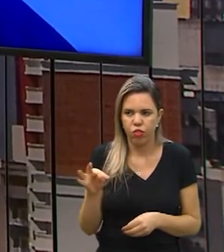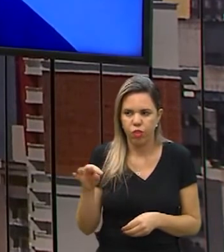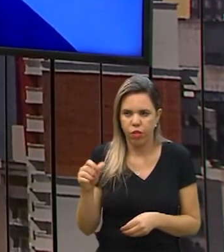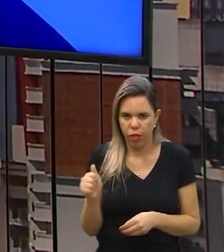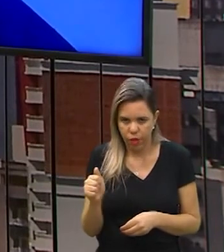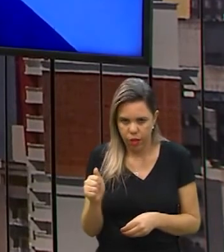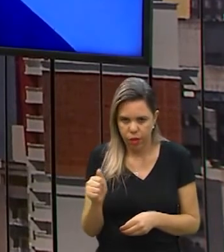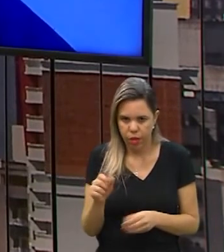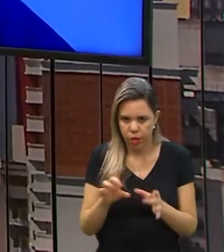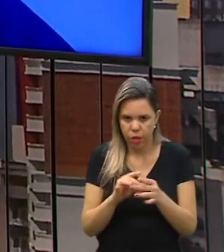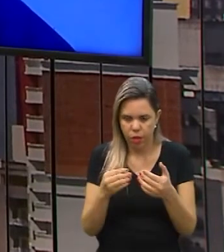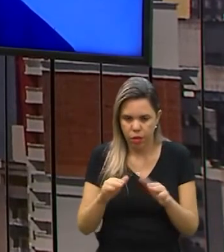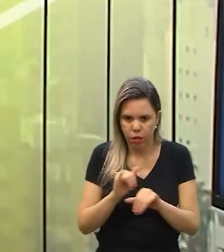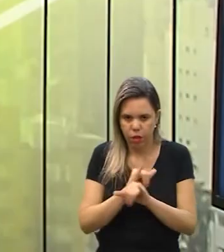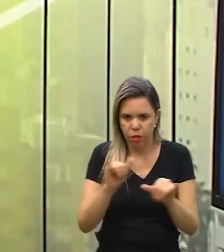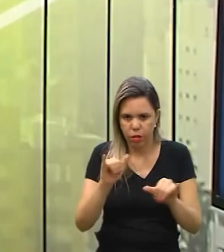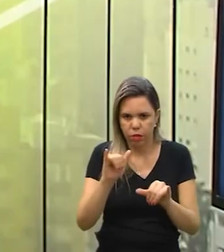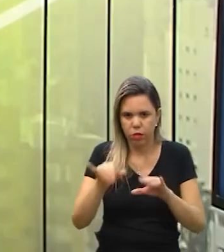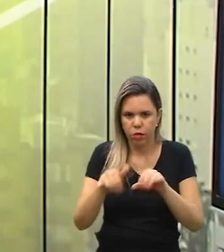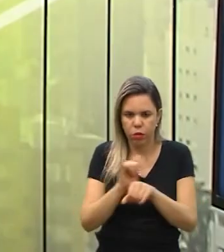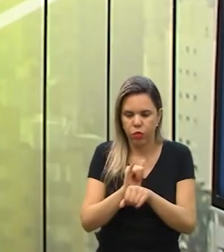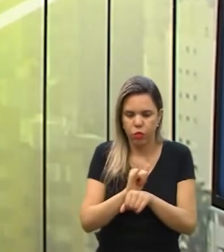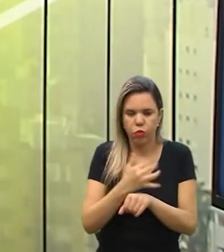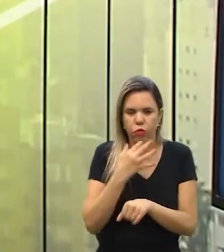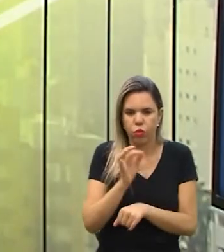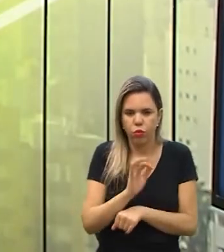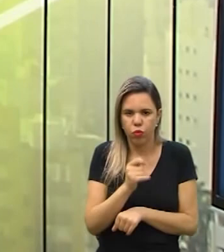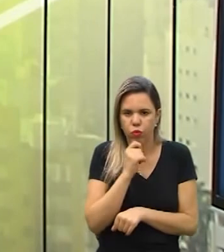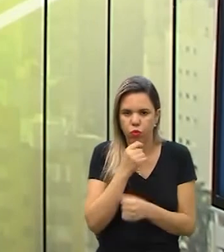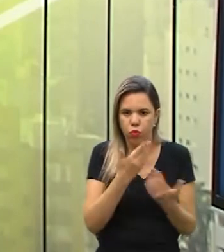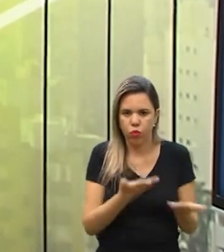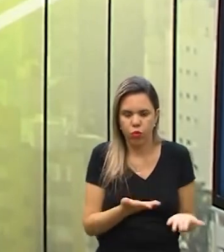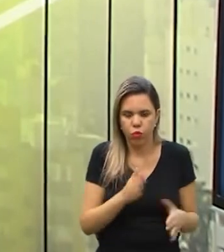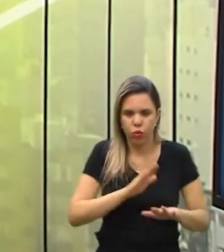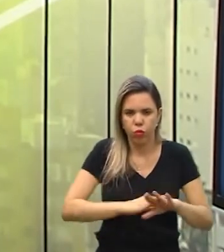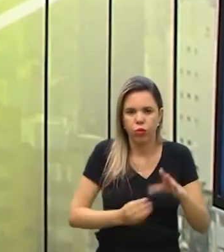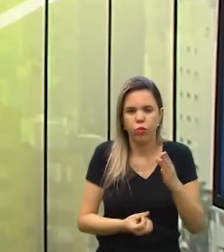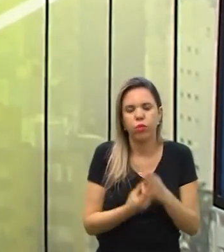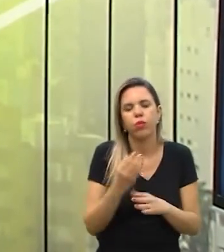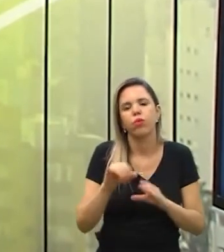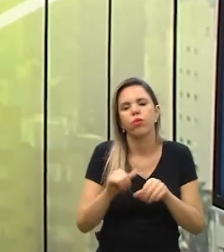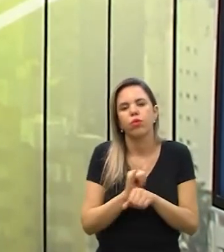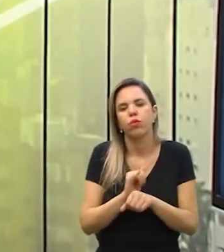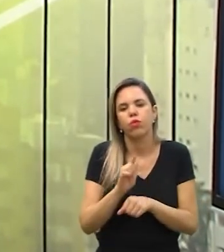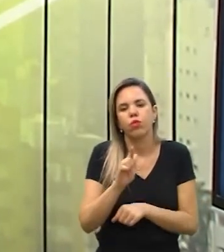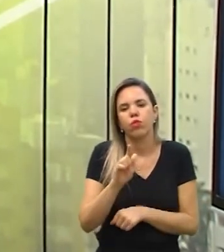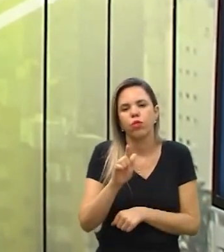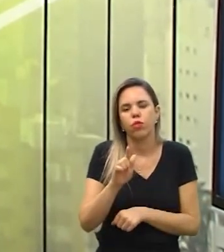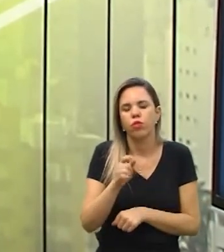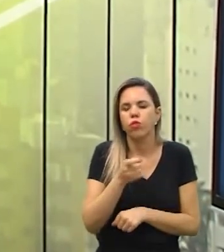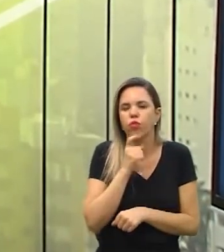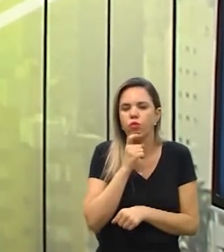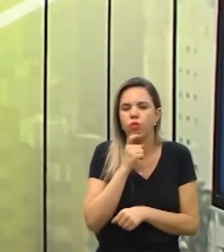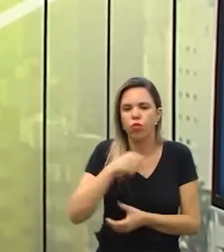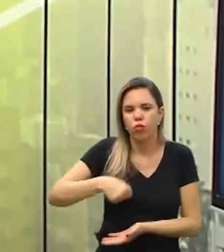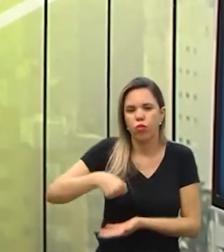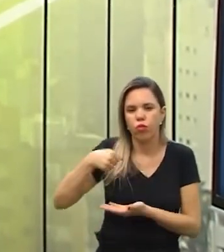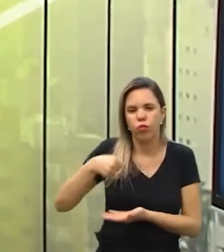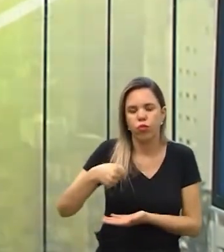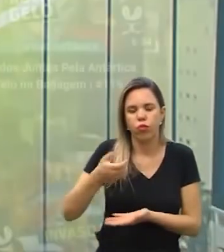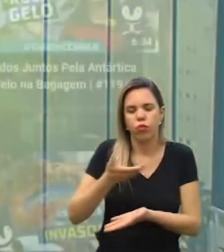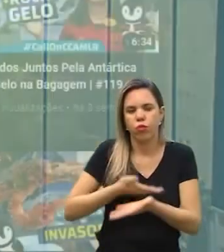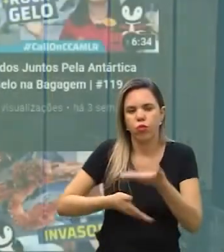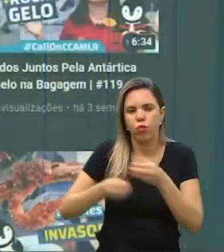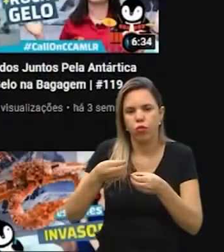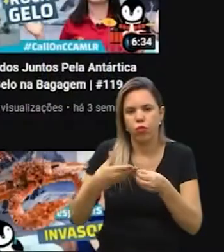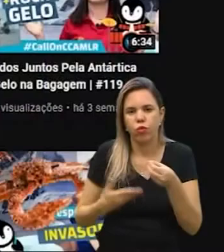para você divulgar o seu canal no YouTube. Para quem não conhece, a Francine é a idealizadora do canal Gelo na Bagagem, em que ela compartilha conteúdo